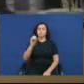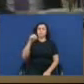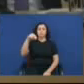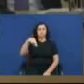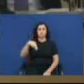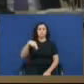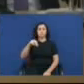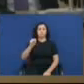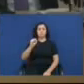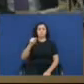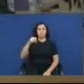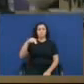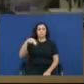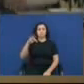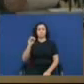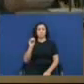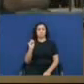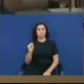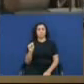Santos.